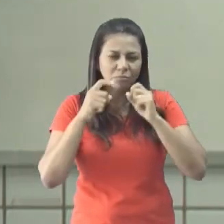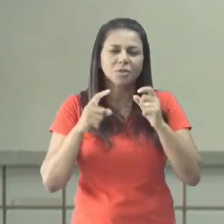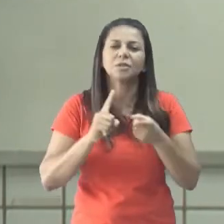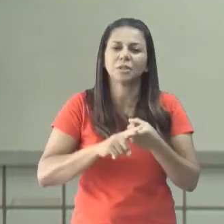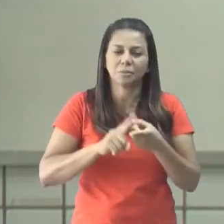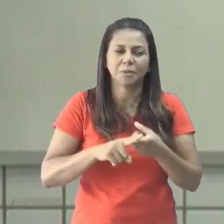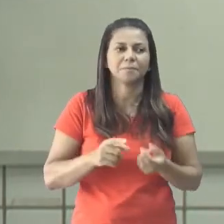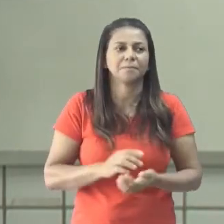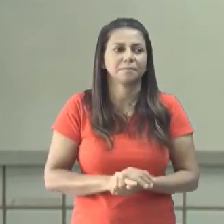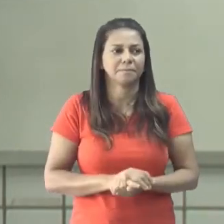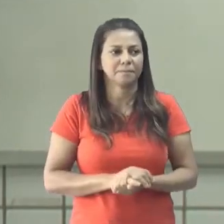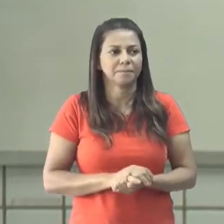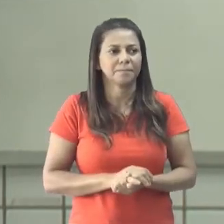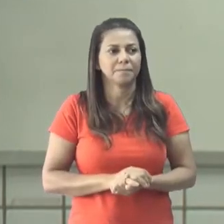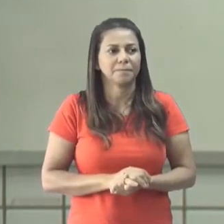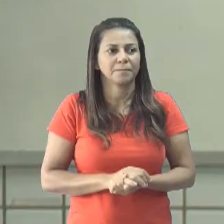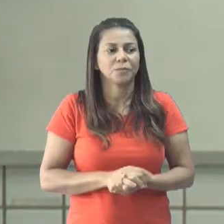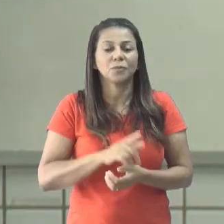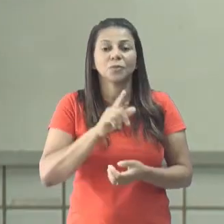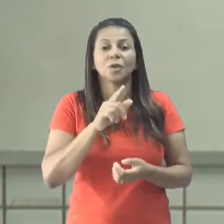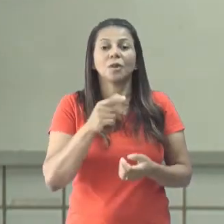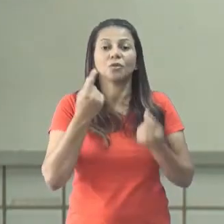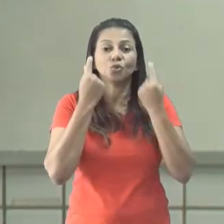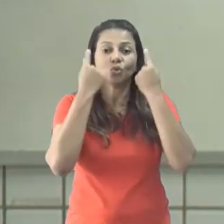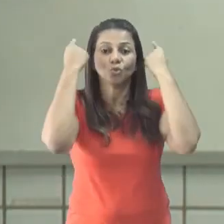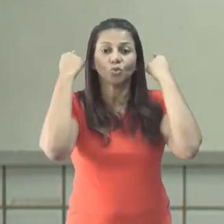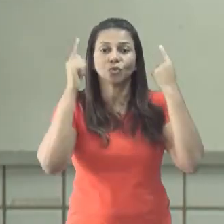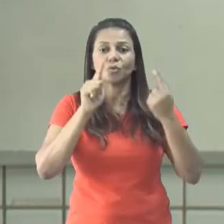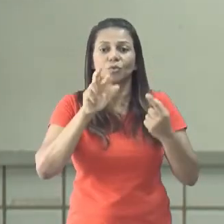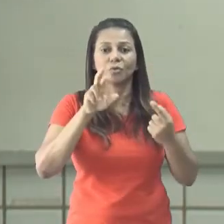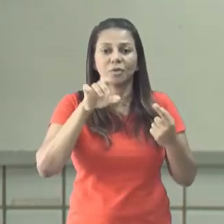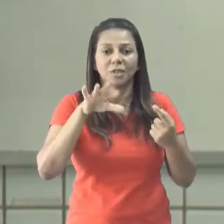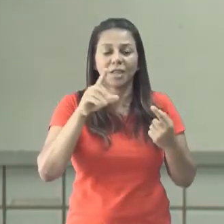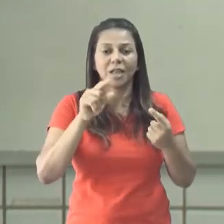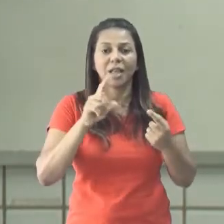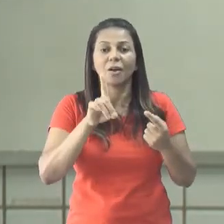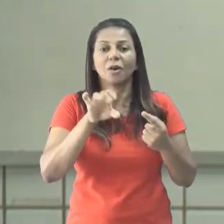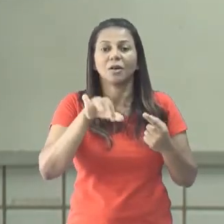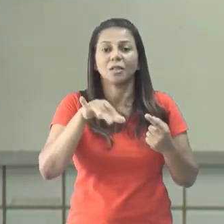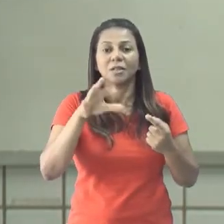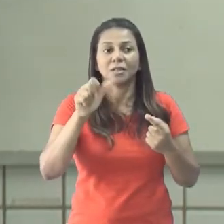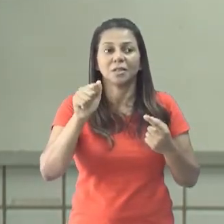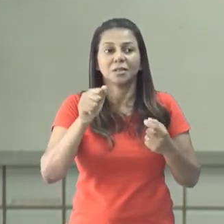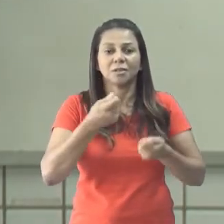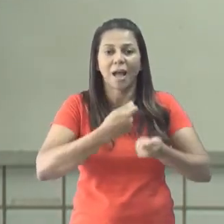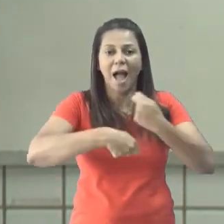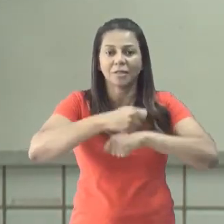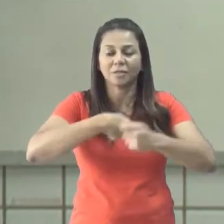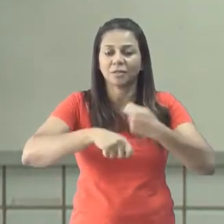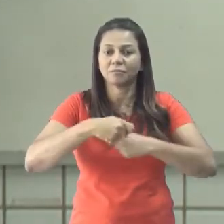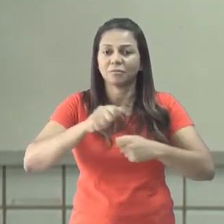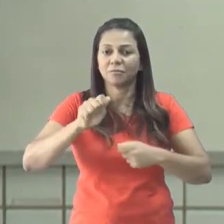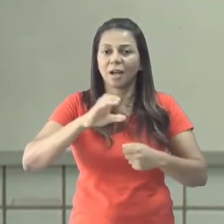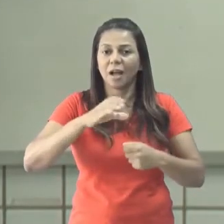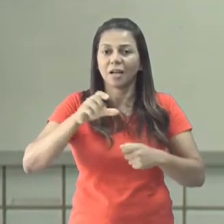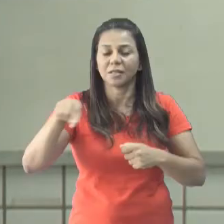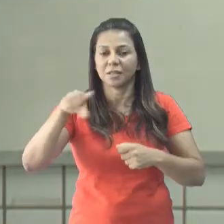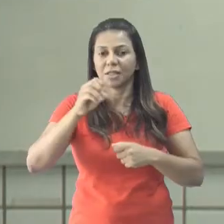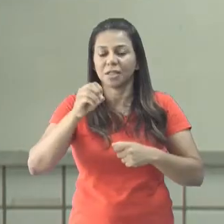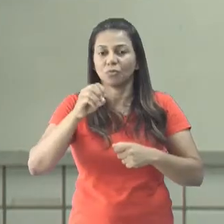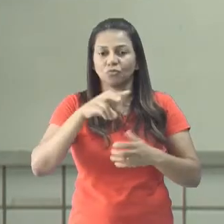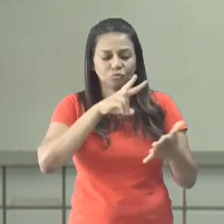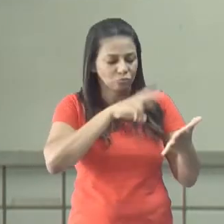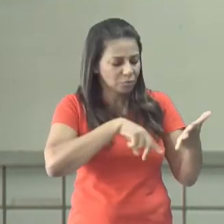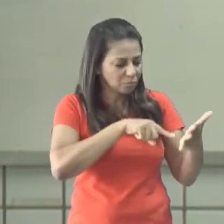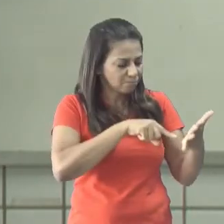texto. Do grego, a palavra drama significa ação, ou seja, você lê o